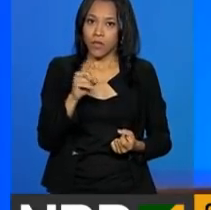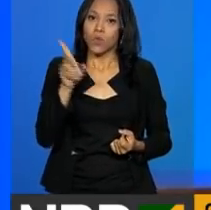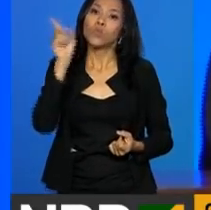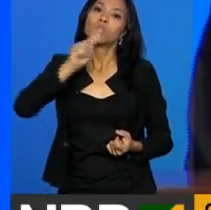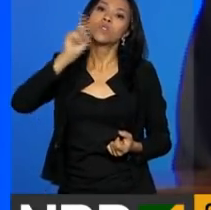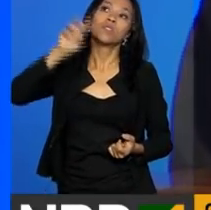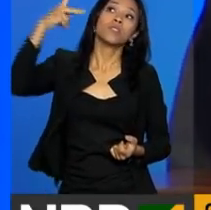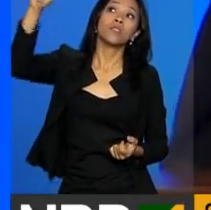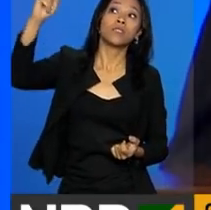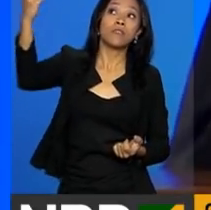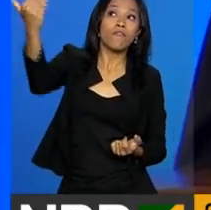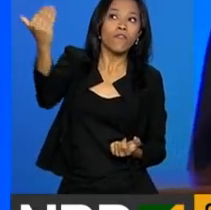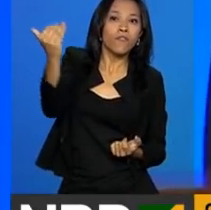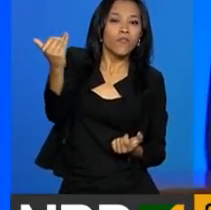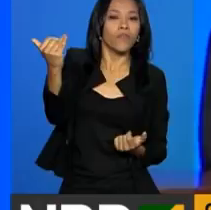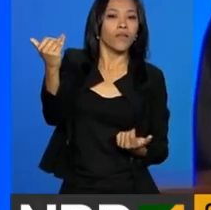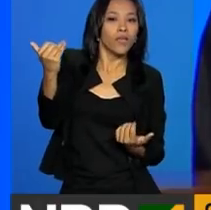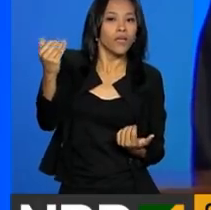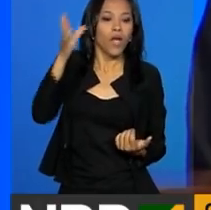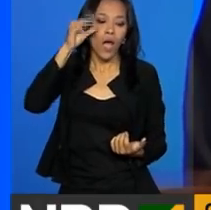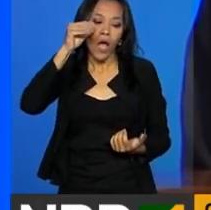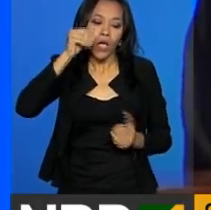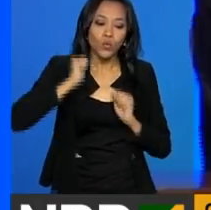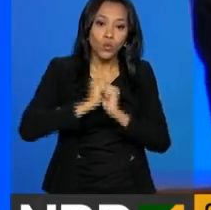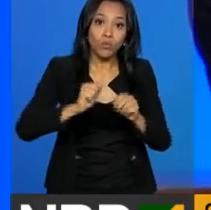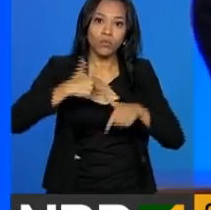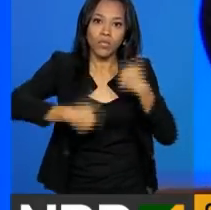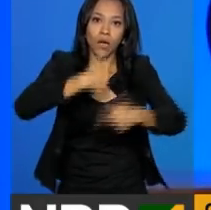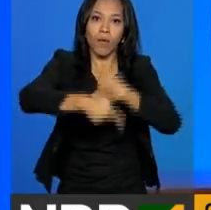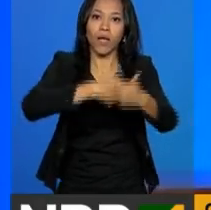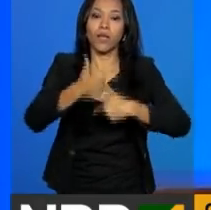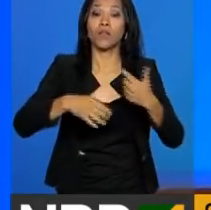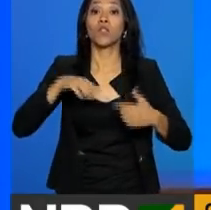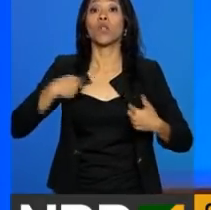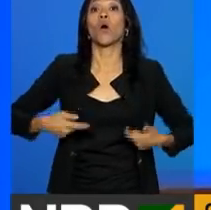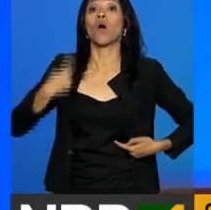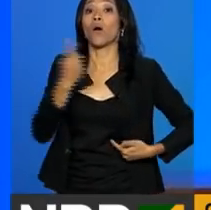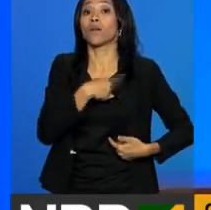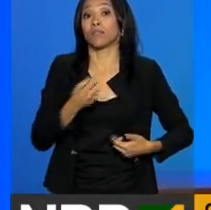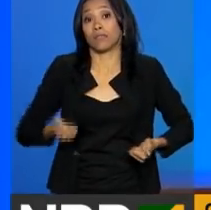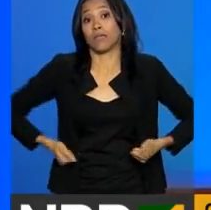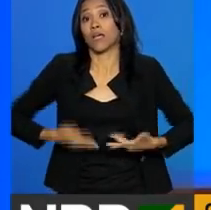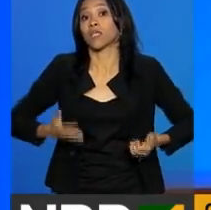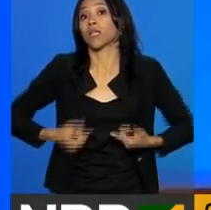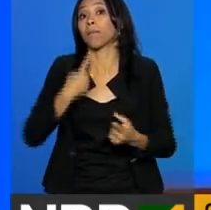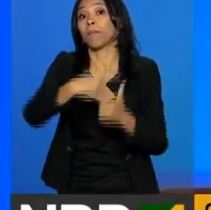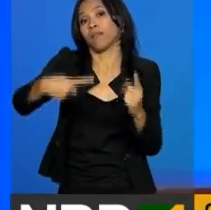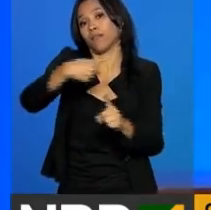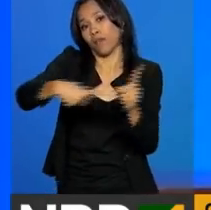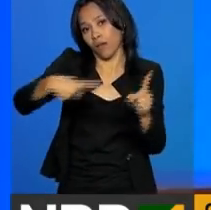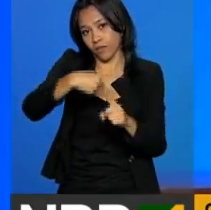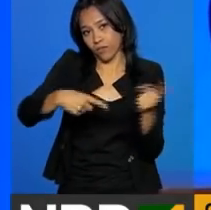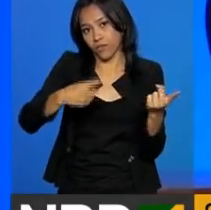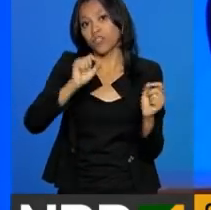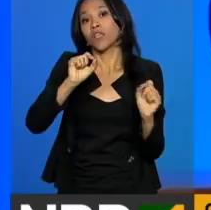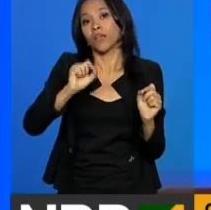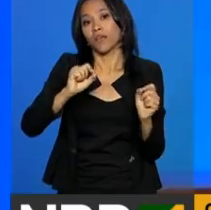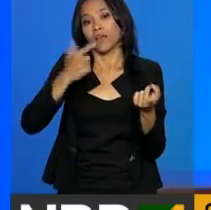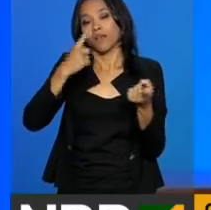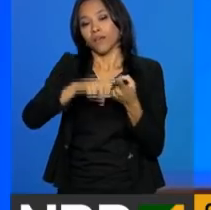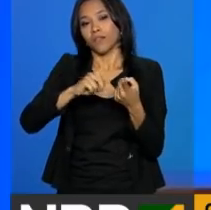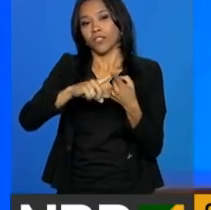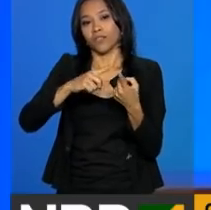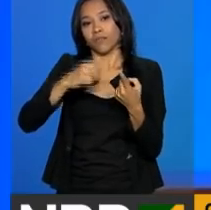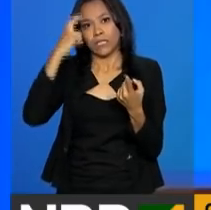se aproximar se todos tivéssemos juntos nós gastaremos metade do que nós gastamos inteligência estados